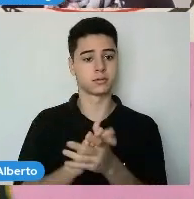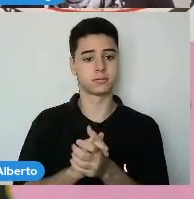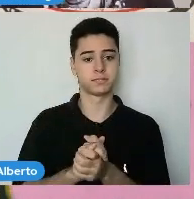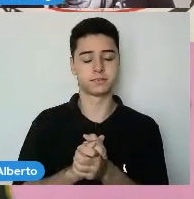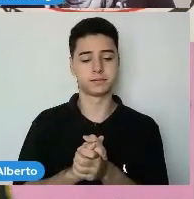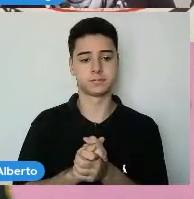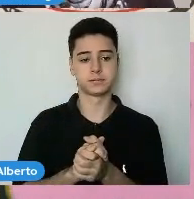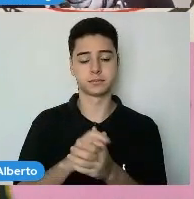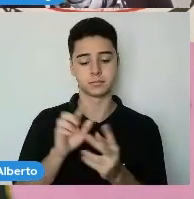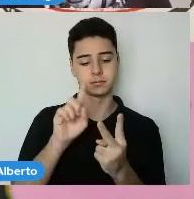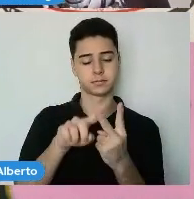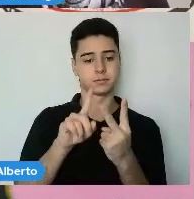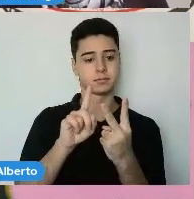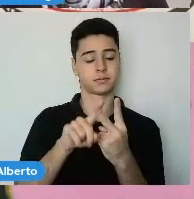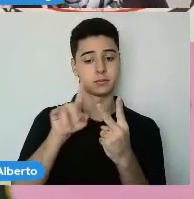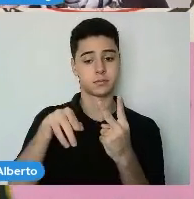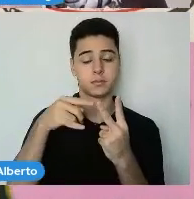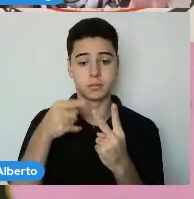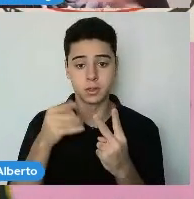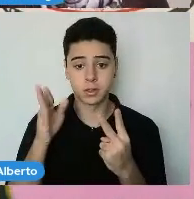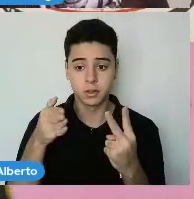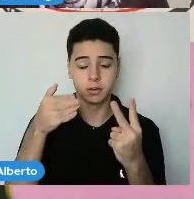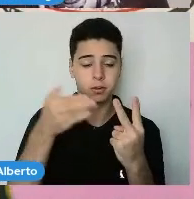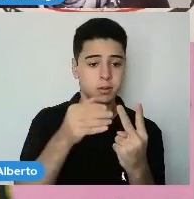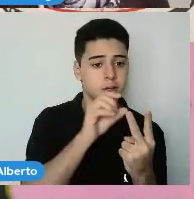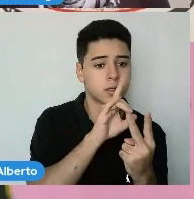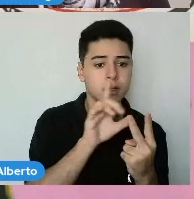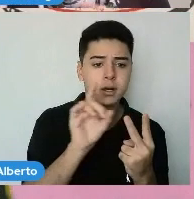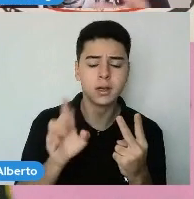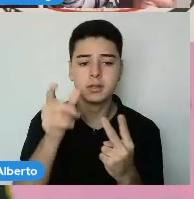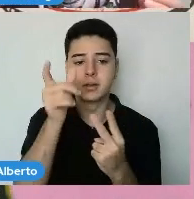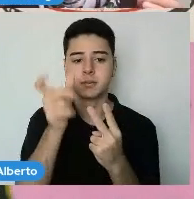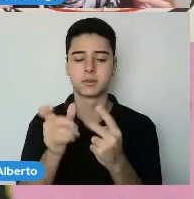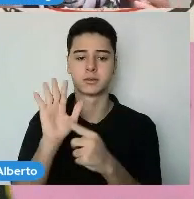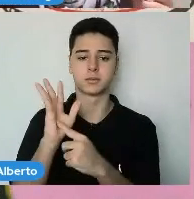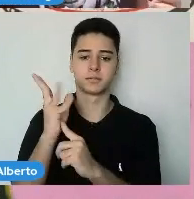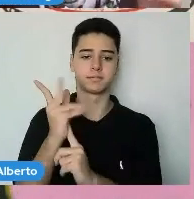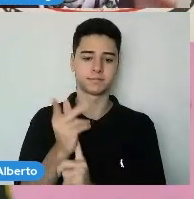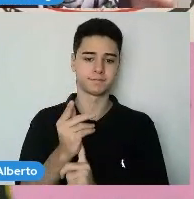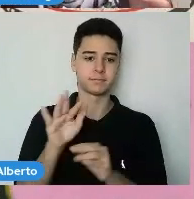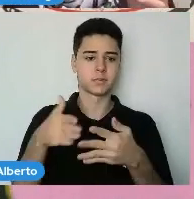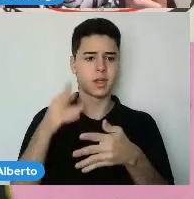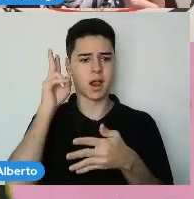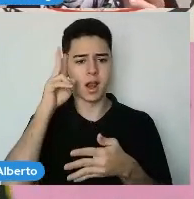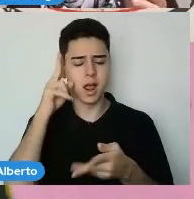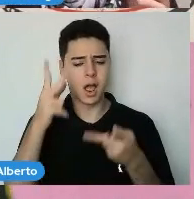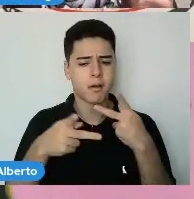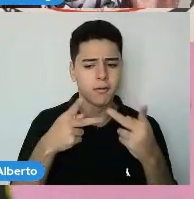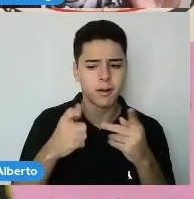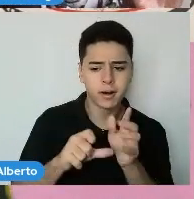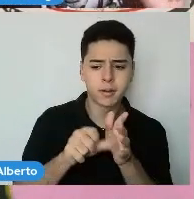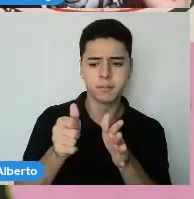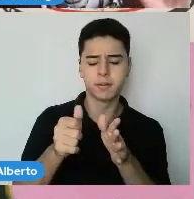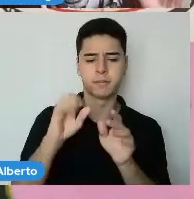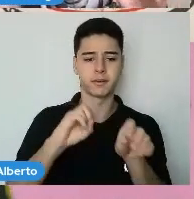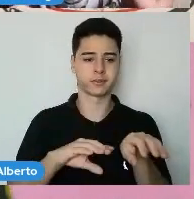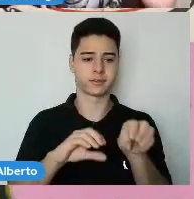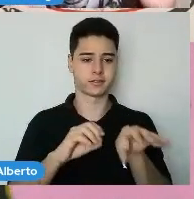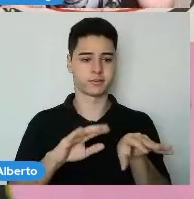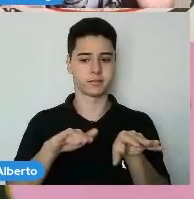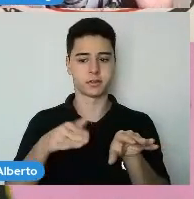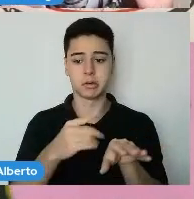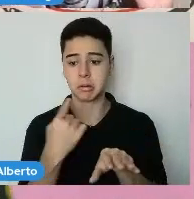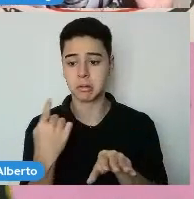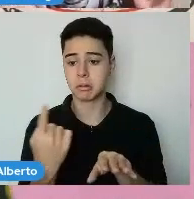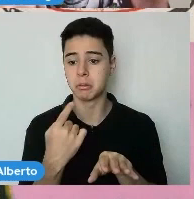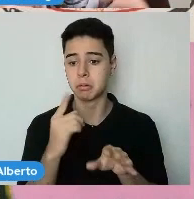e segundo, ele está colocando cada pessoa como um artista. Ou seja, lembram que eu falei lá na primeira aula que nós não